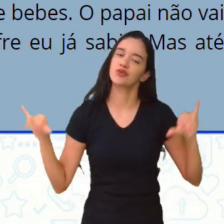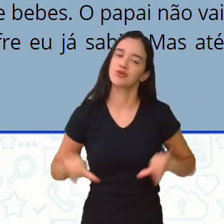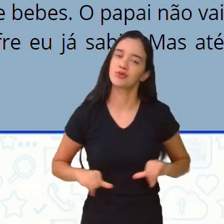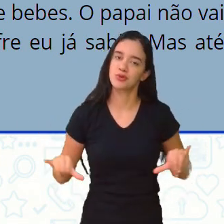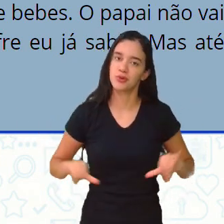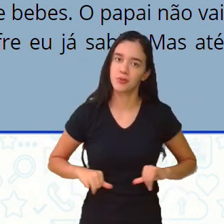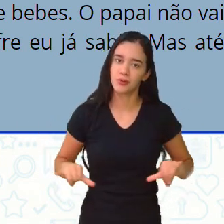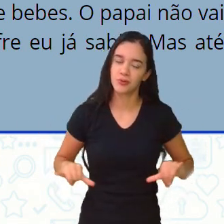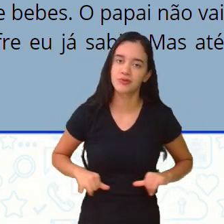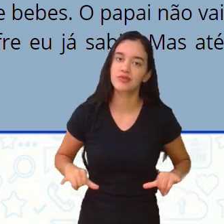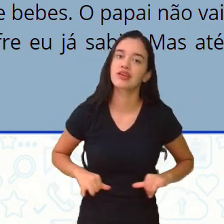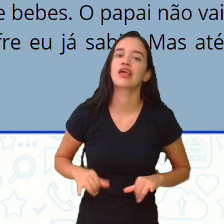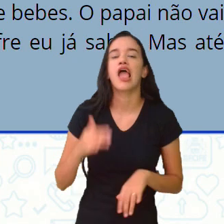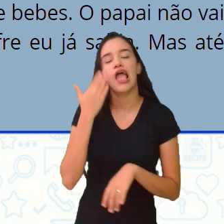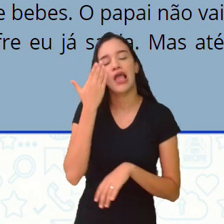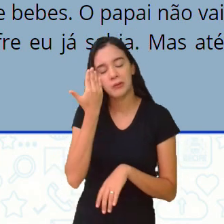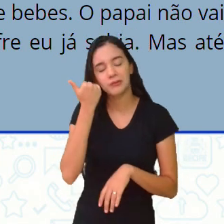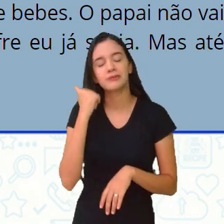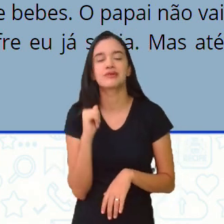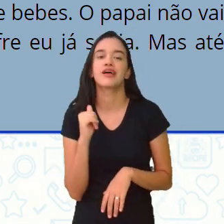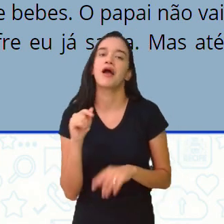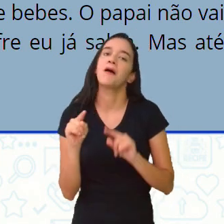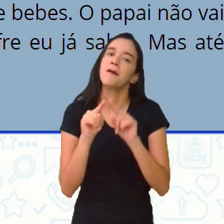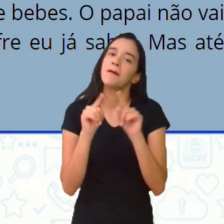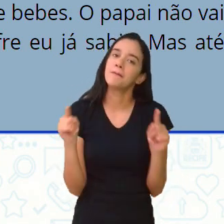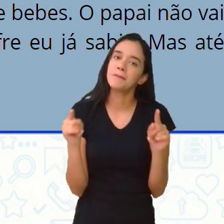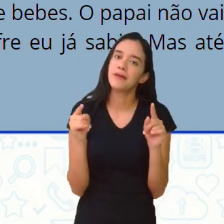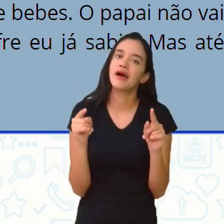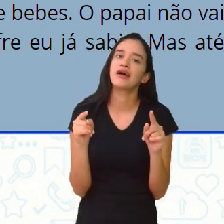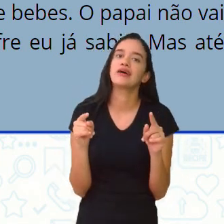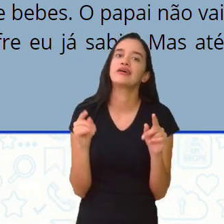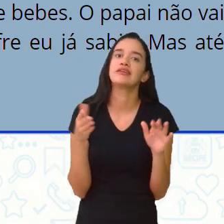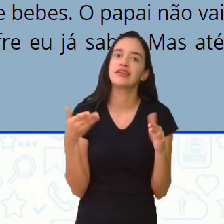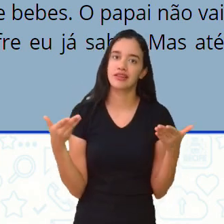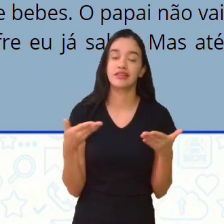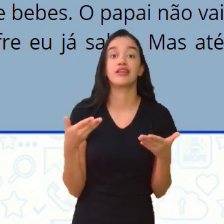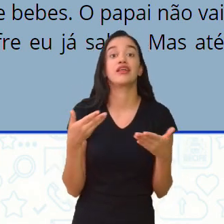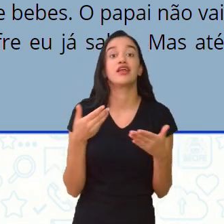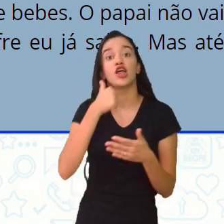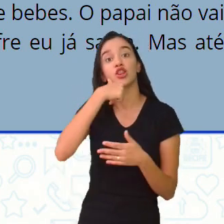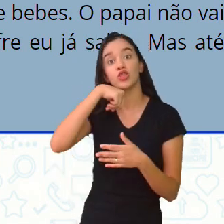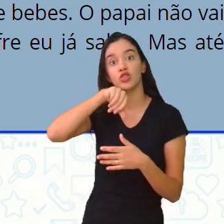sofre, eu já sabia. Mas até noiva de quadrilha.